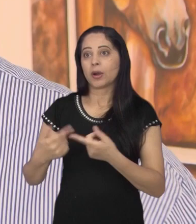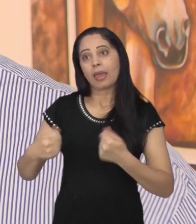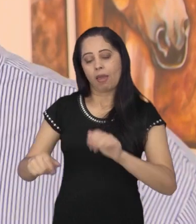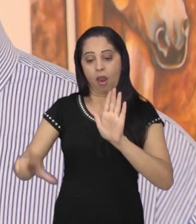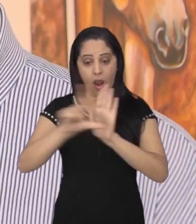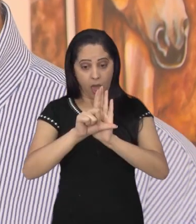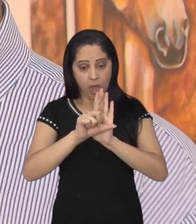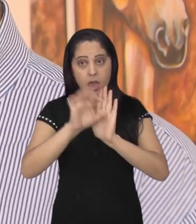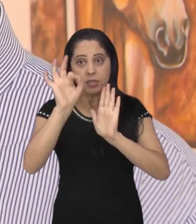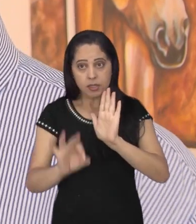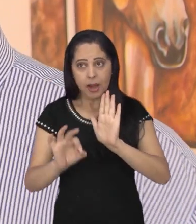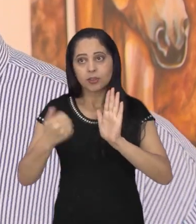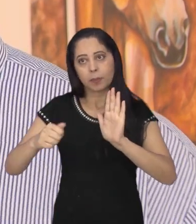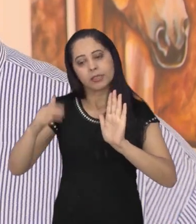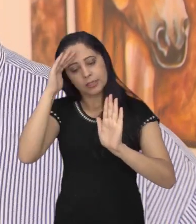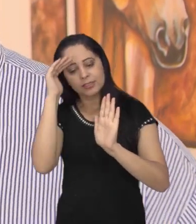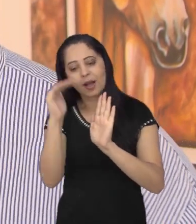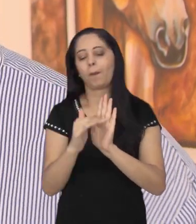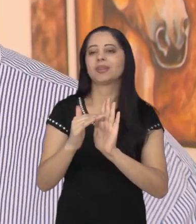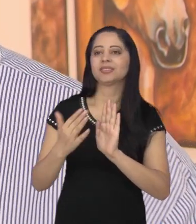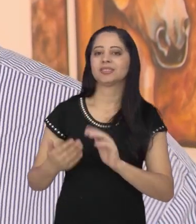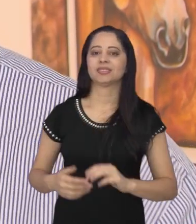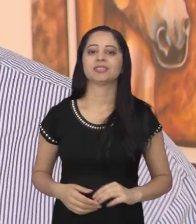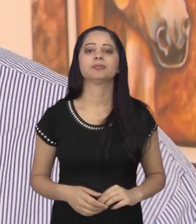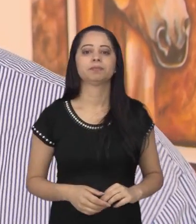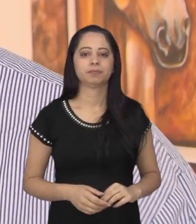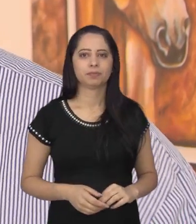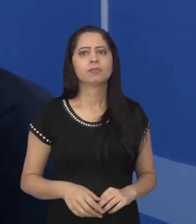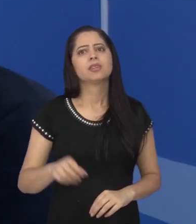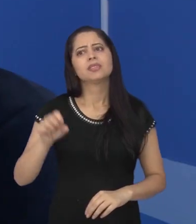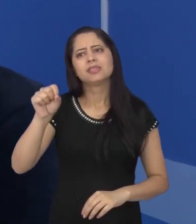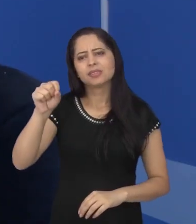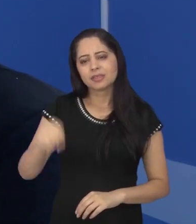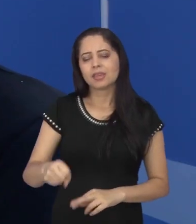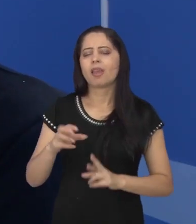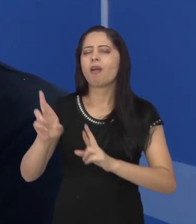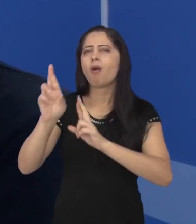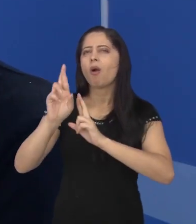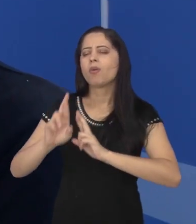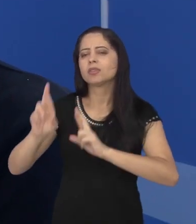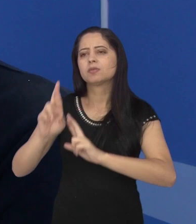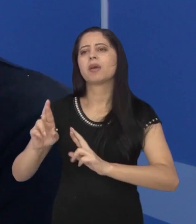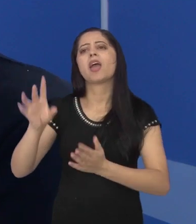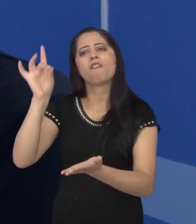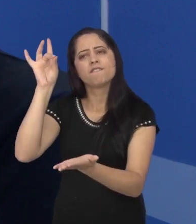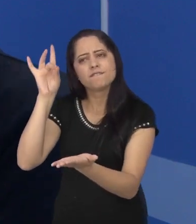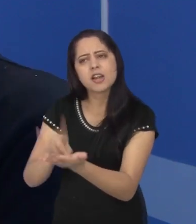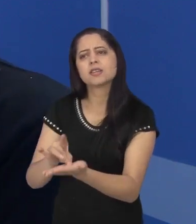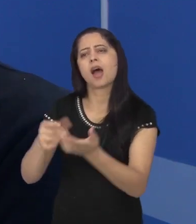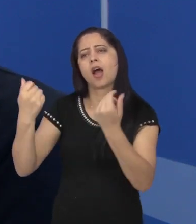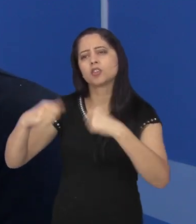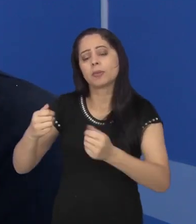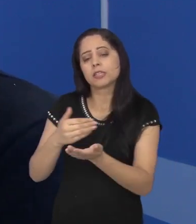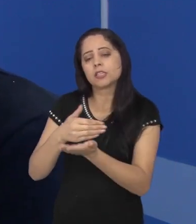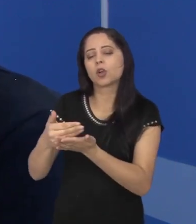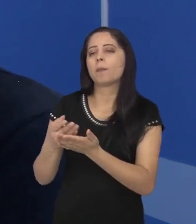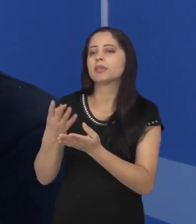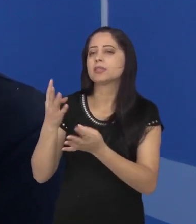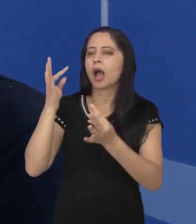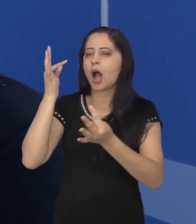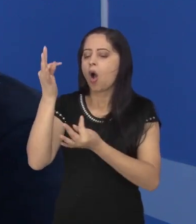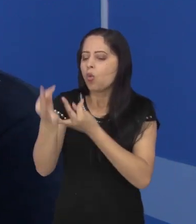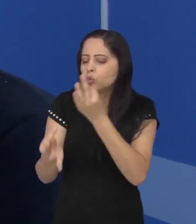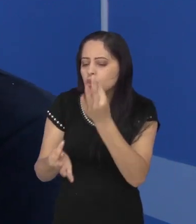conquista na lei, mas que na prática funcione de uma maneira incorreta. Que possa de fato existir o tratamento de